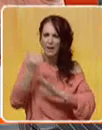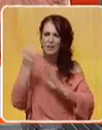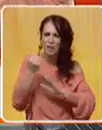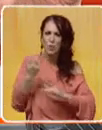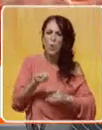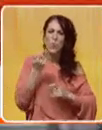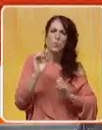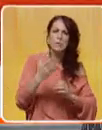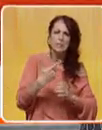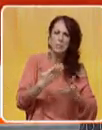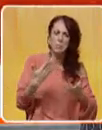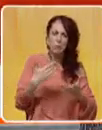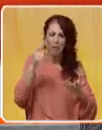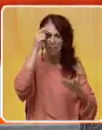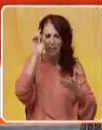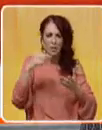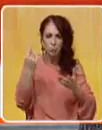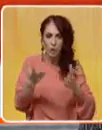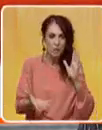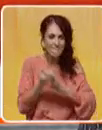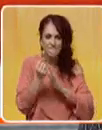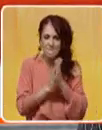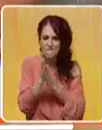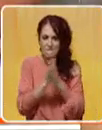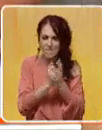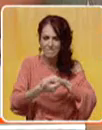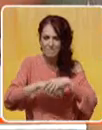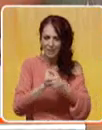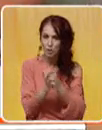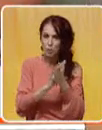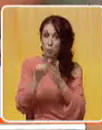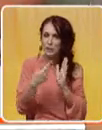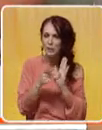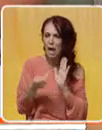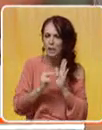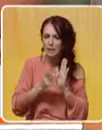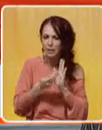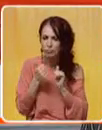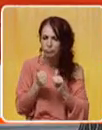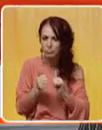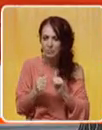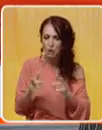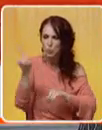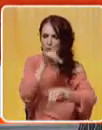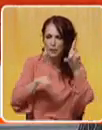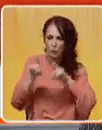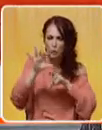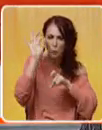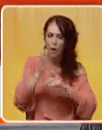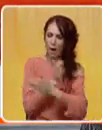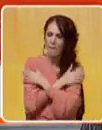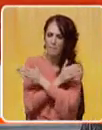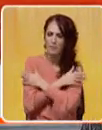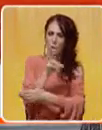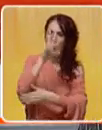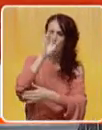bocadinho nabos depois apito conseguimos arranjar um um selecionador e daqui vai meu abraço